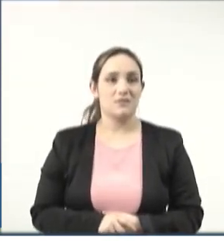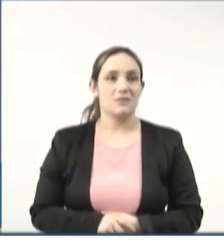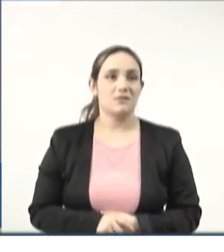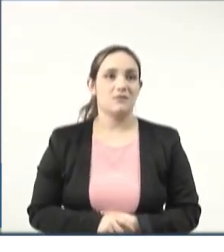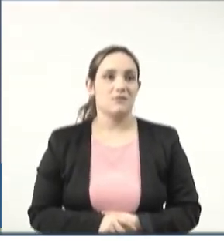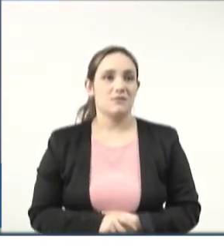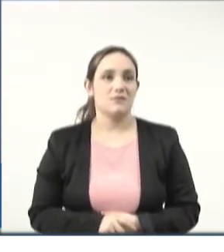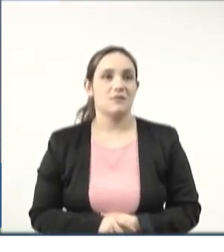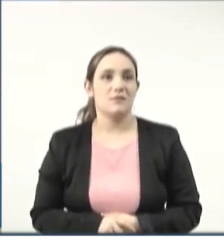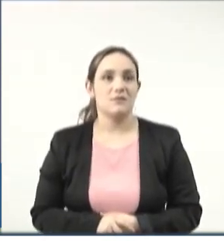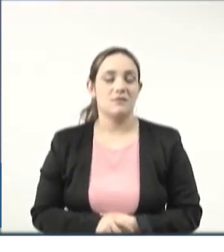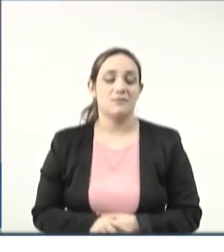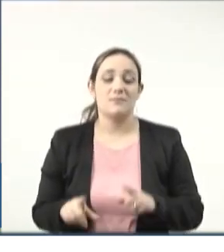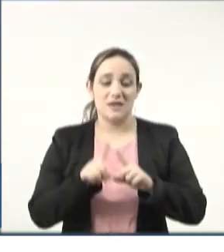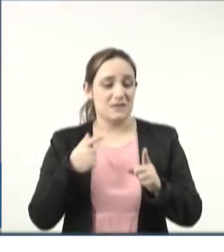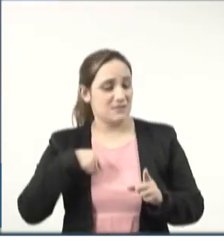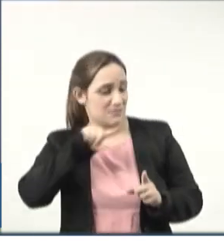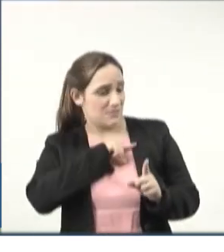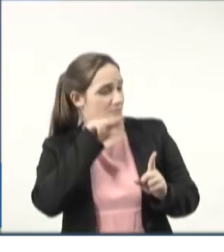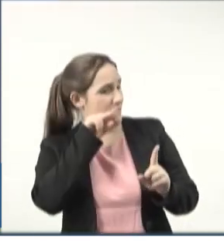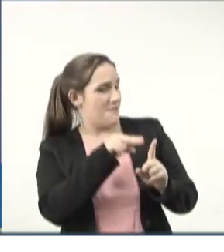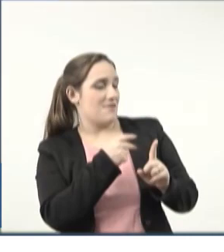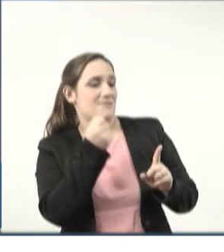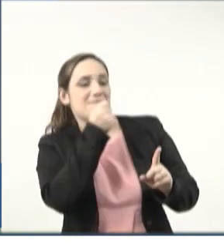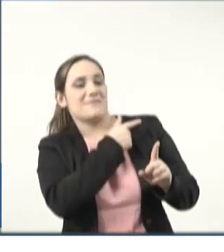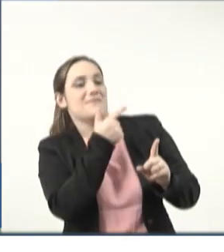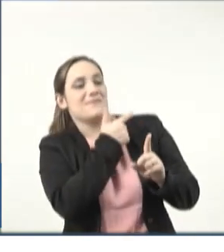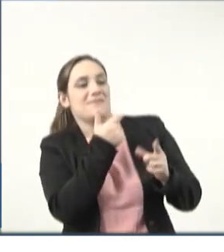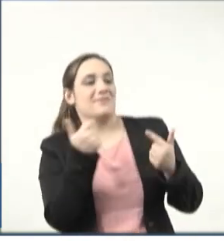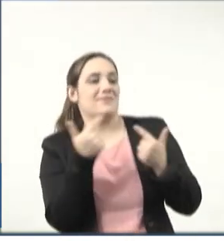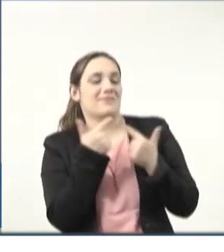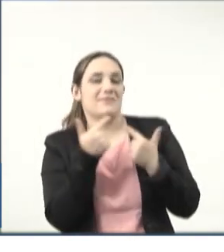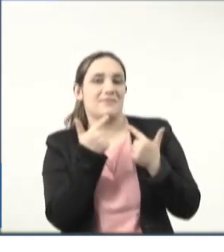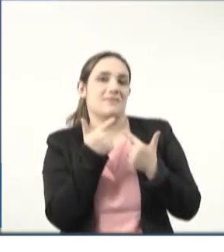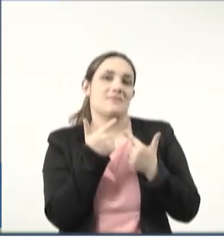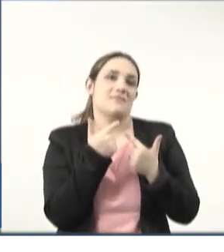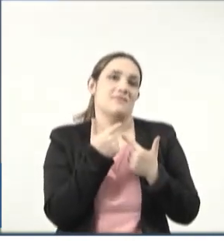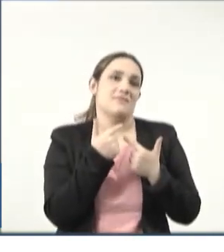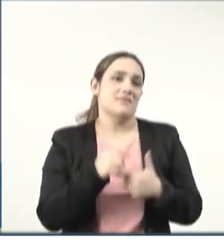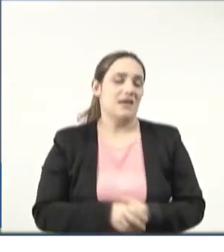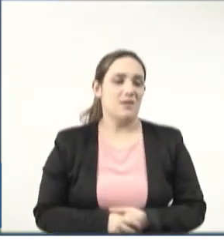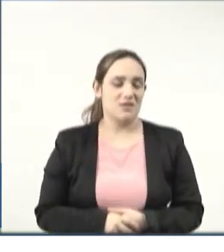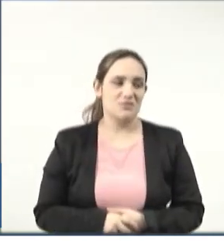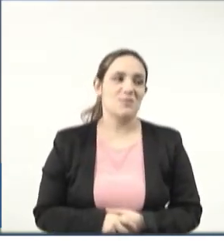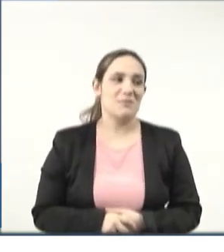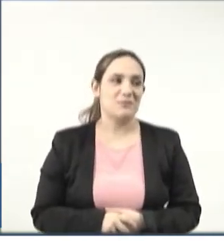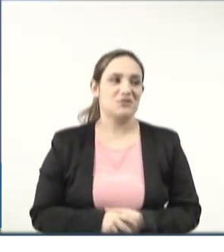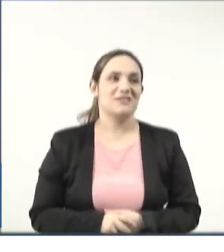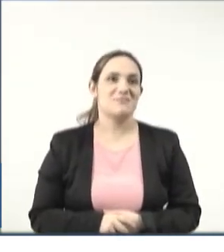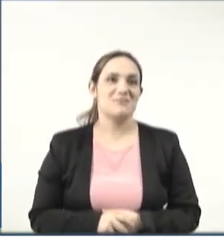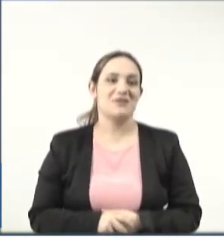Mas a gente olha isso e faz, que engraçado, vou passar para minhas amigas. A gente faz isso.